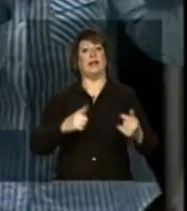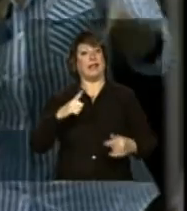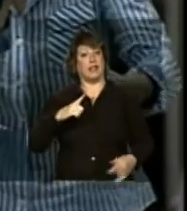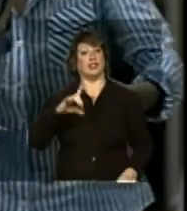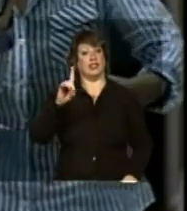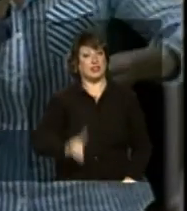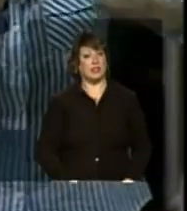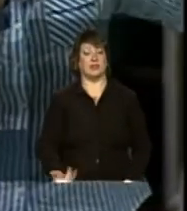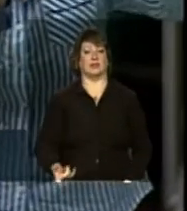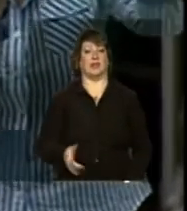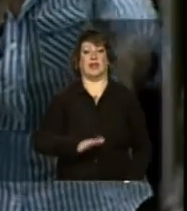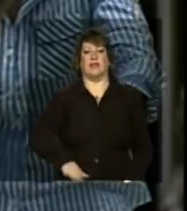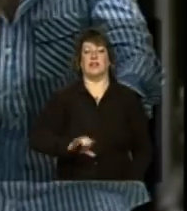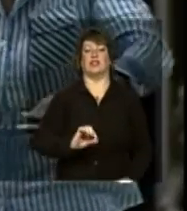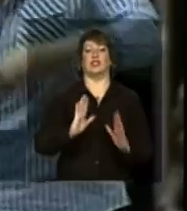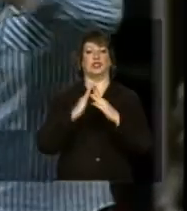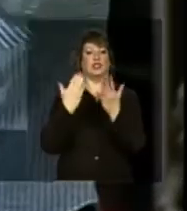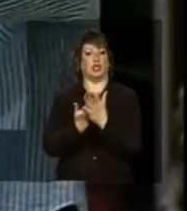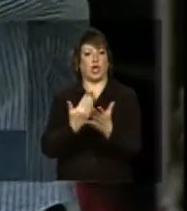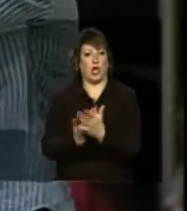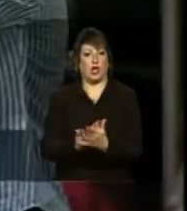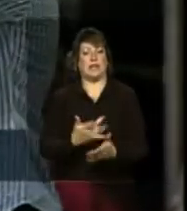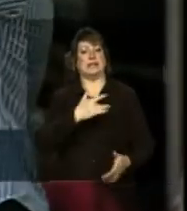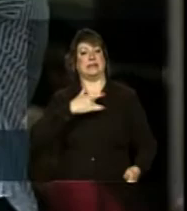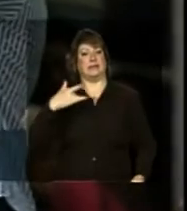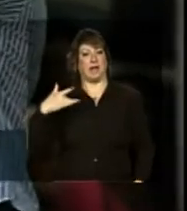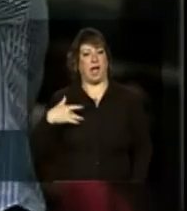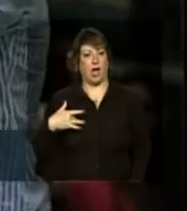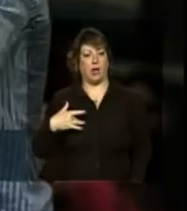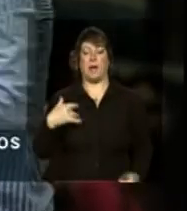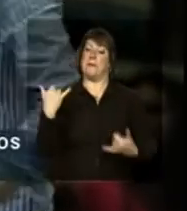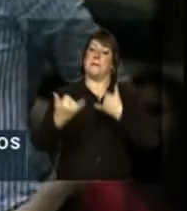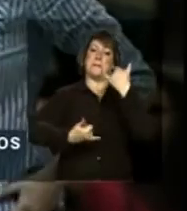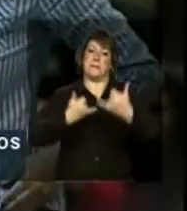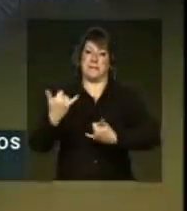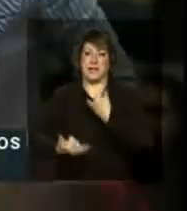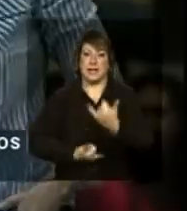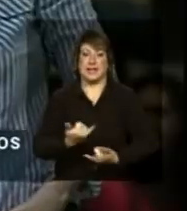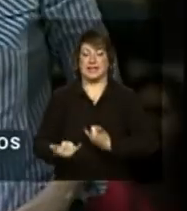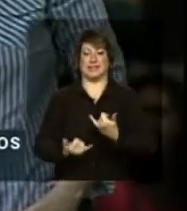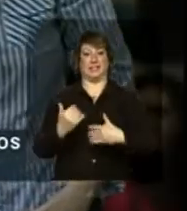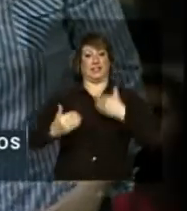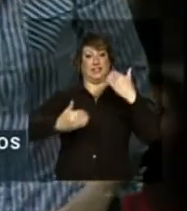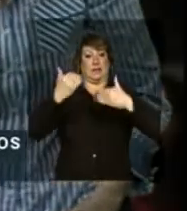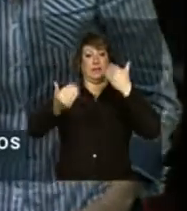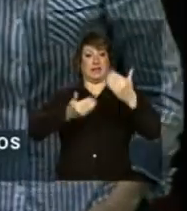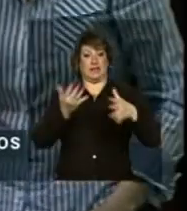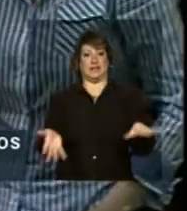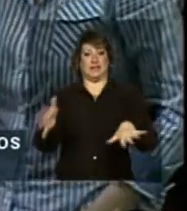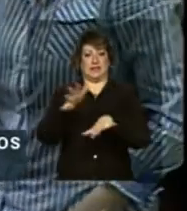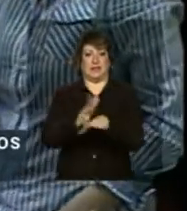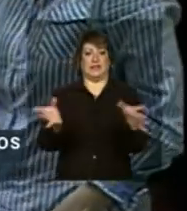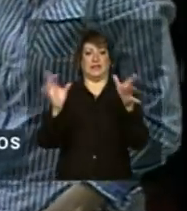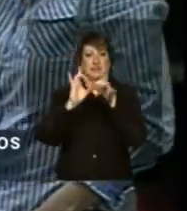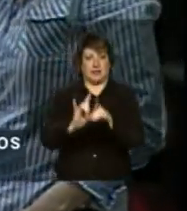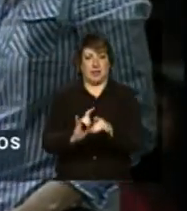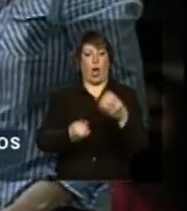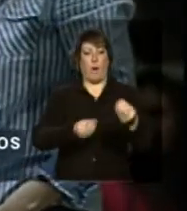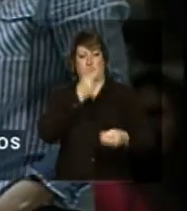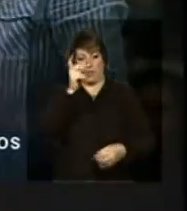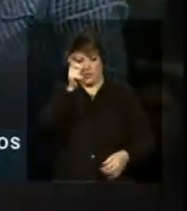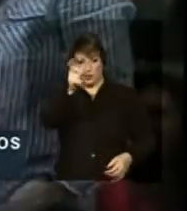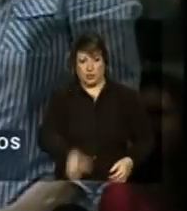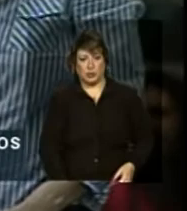à infância, à escola, à saúde, à brincadeira, ao desenvolvimento integral, como pessoa em